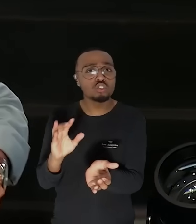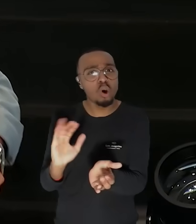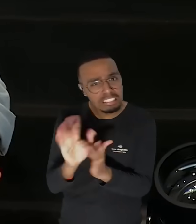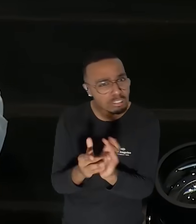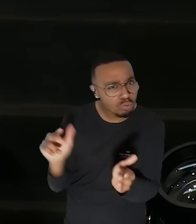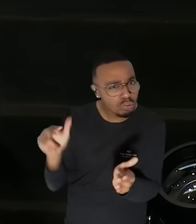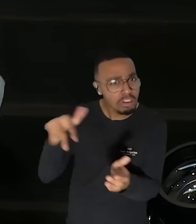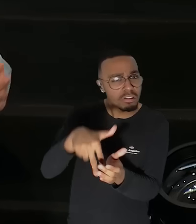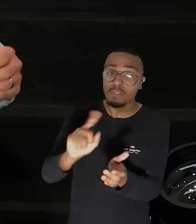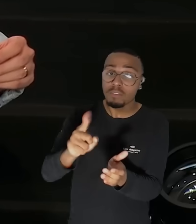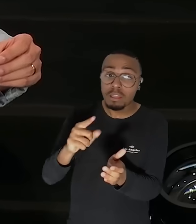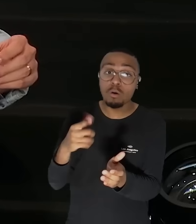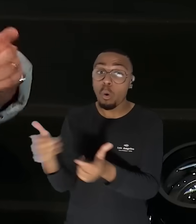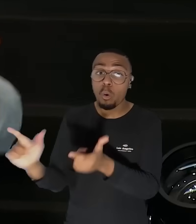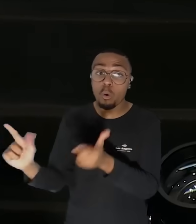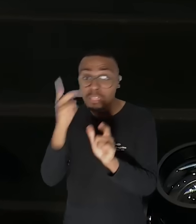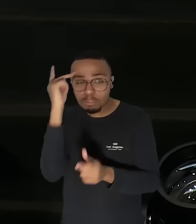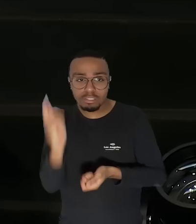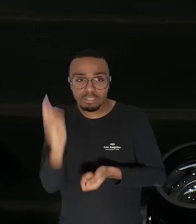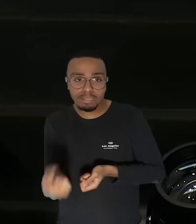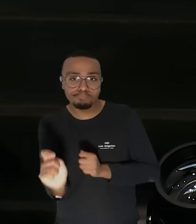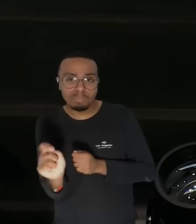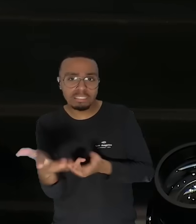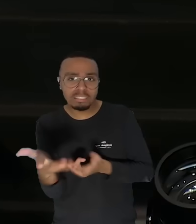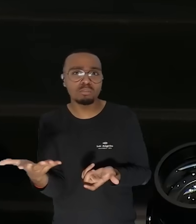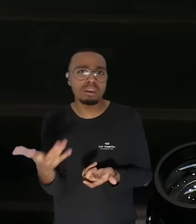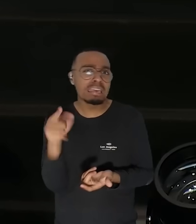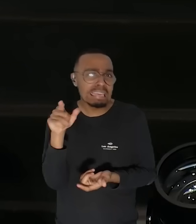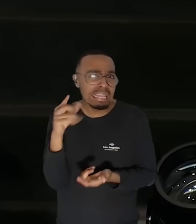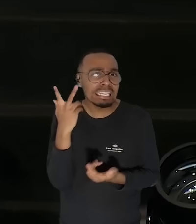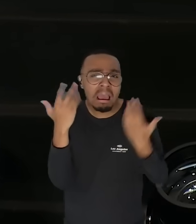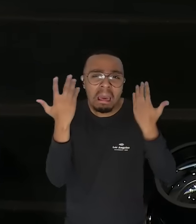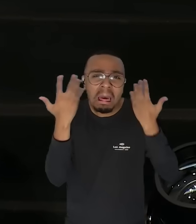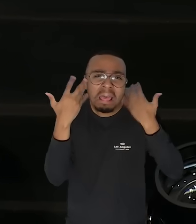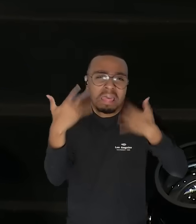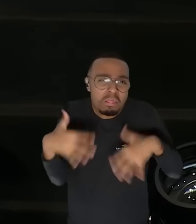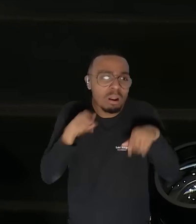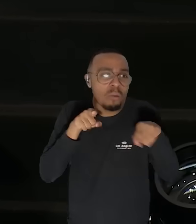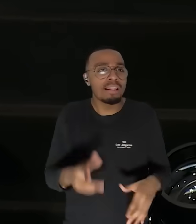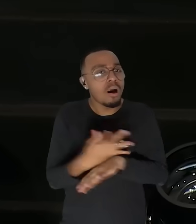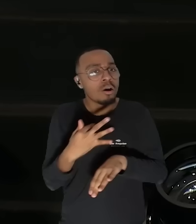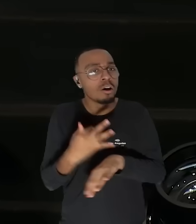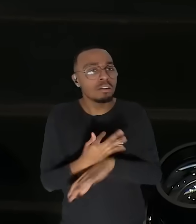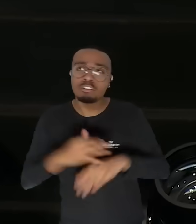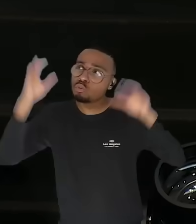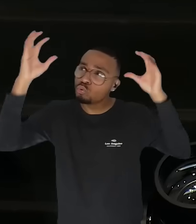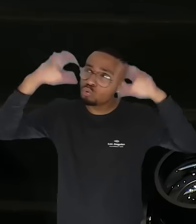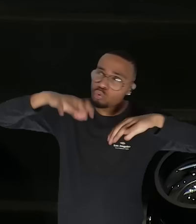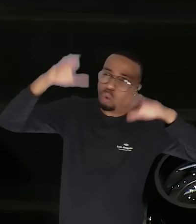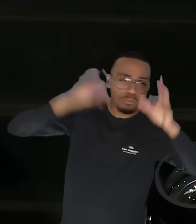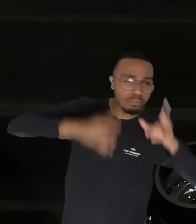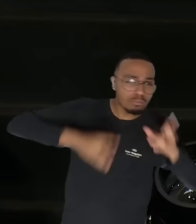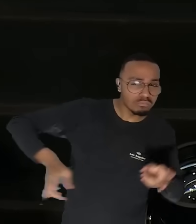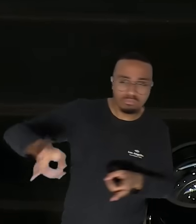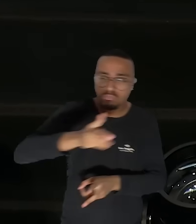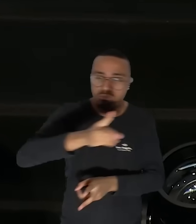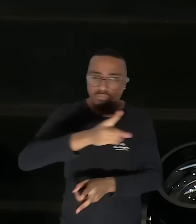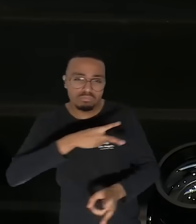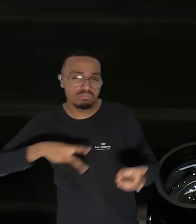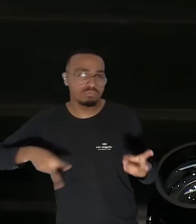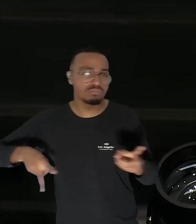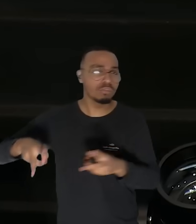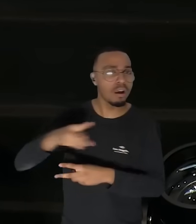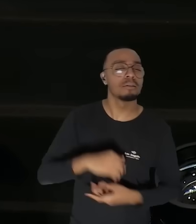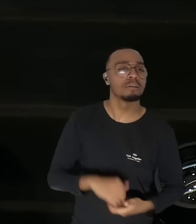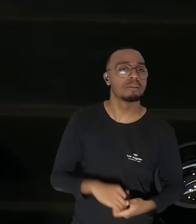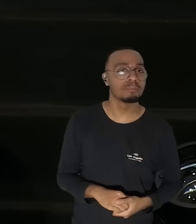em trafegar. Mas esse vento não era um vento comum. O diabo sabia o que Jesus queria fazer na